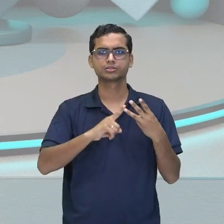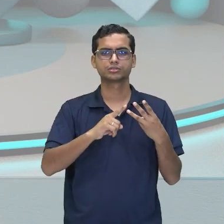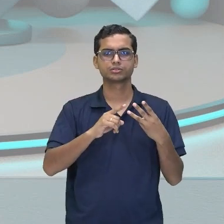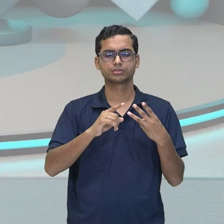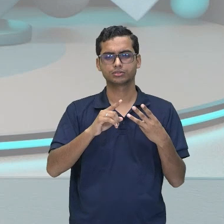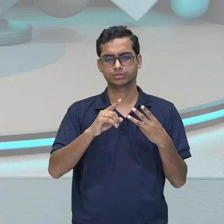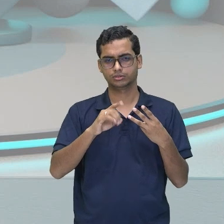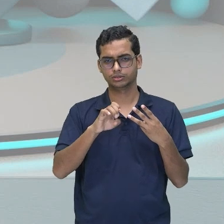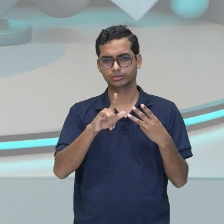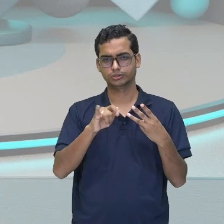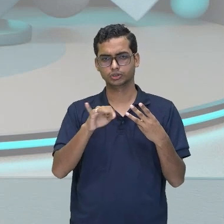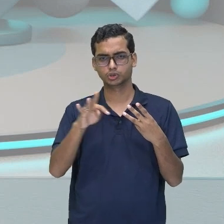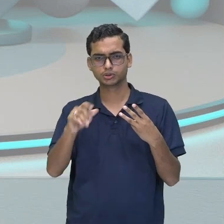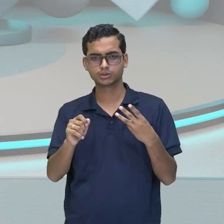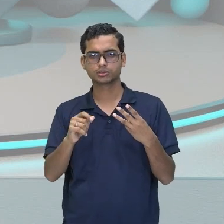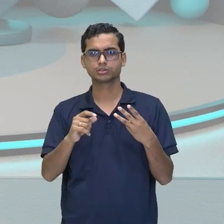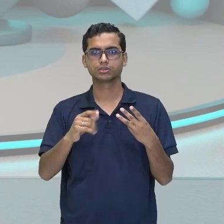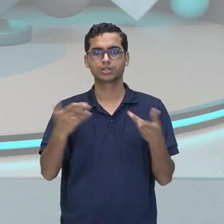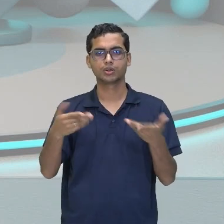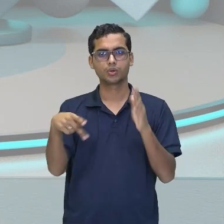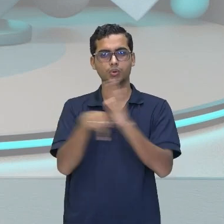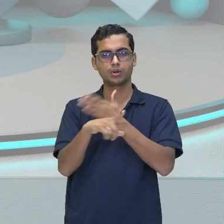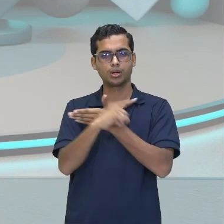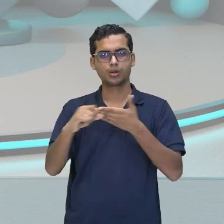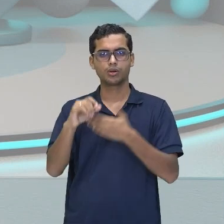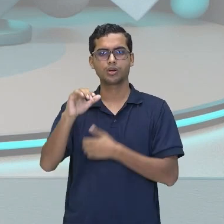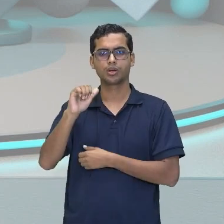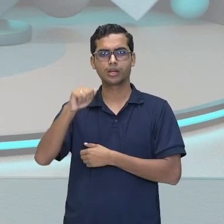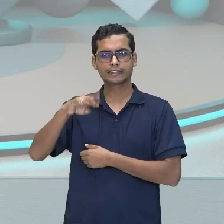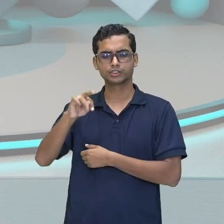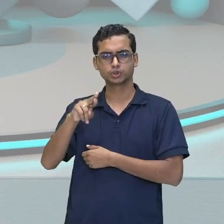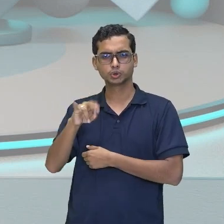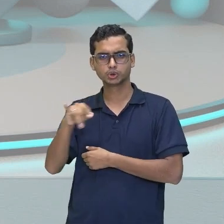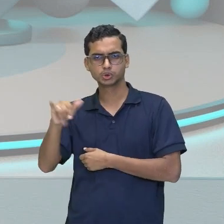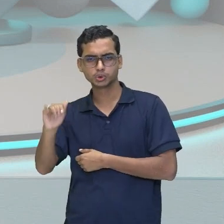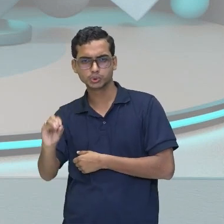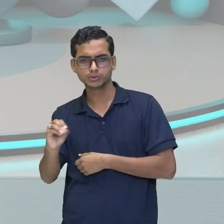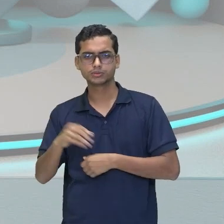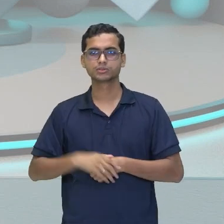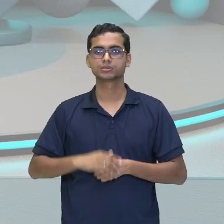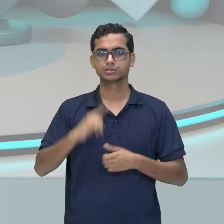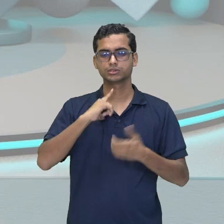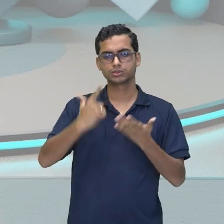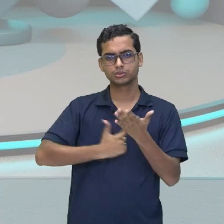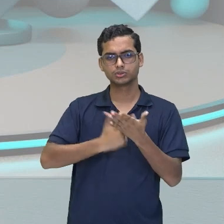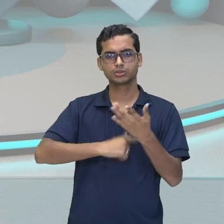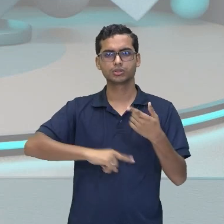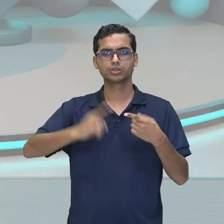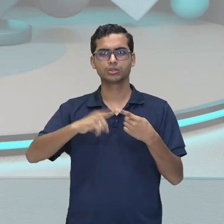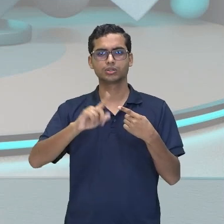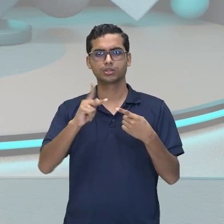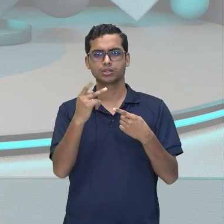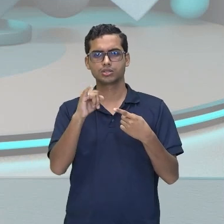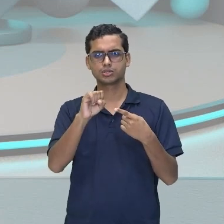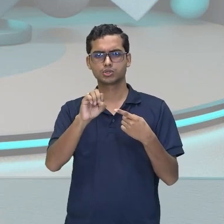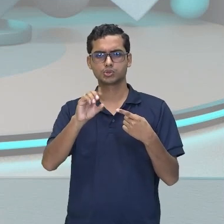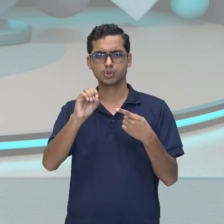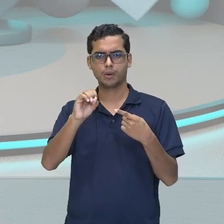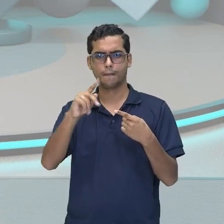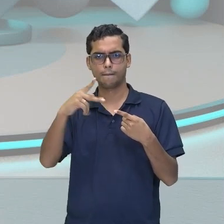mais, Antônio Diniz da Cruz de Silva. Temos as obras dele que foram